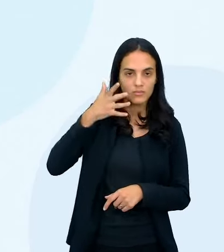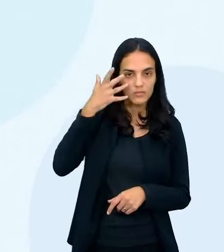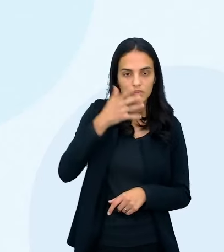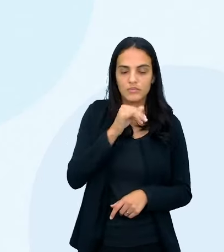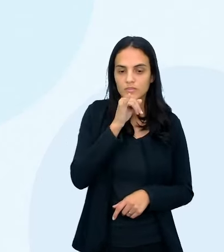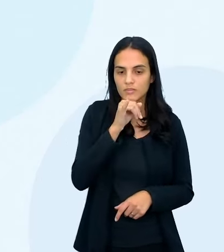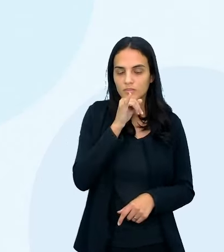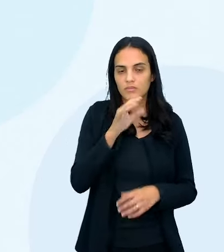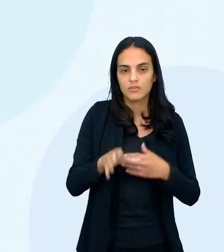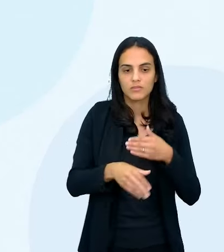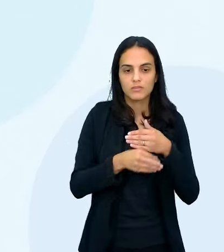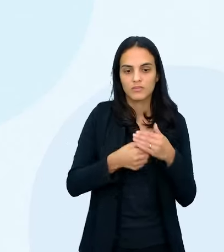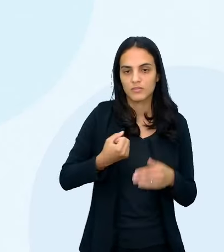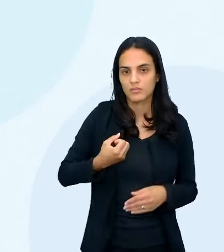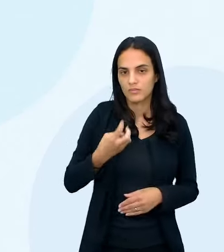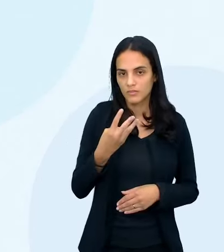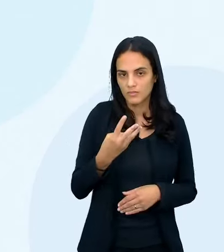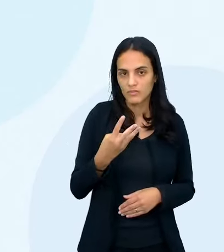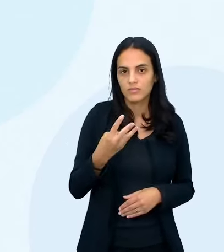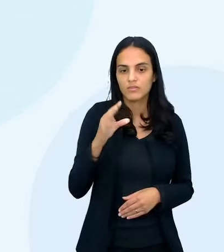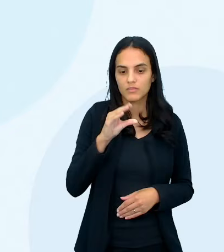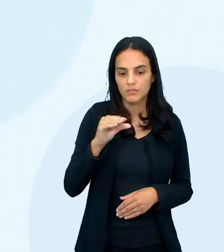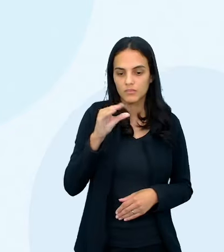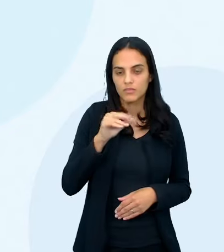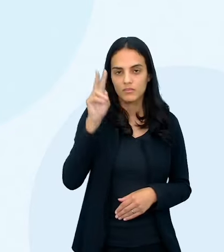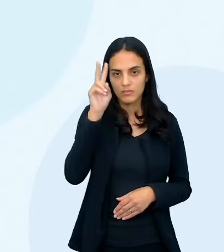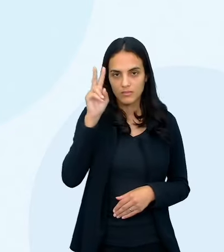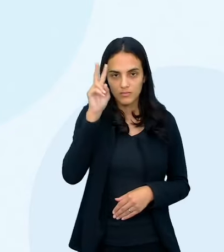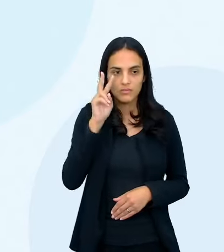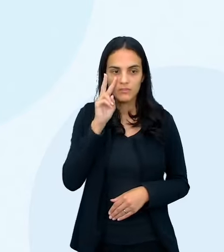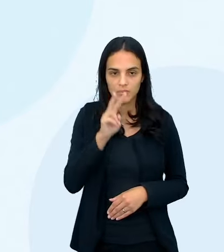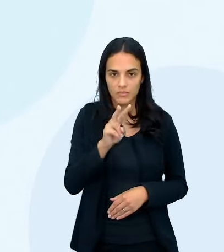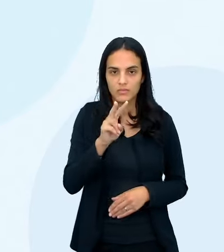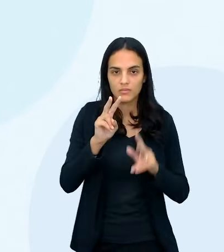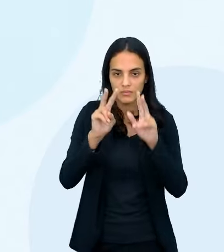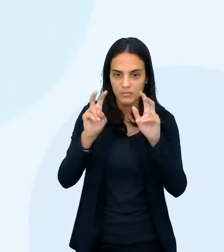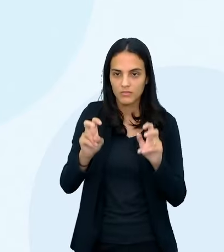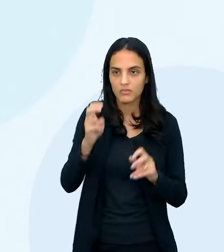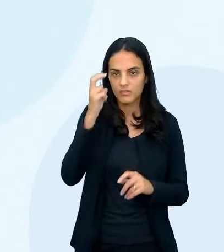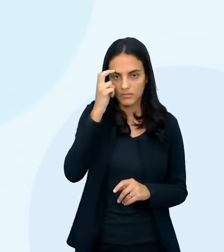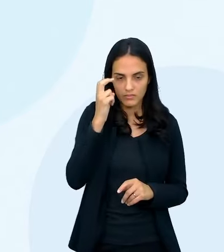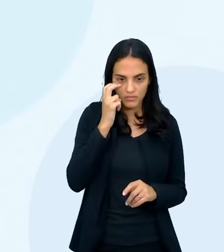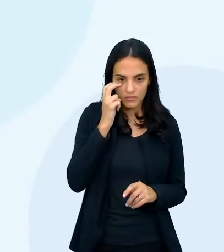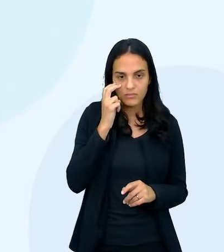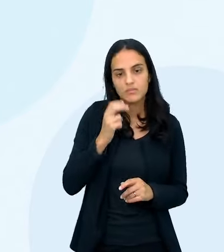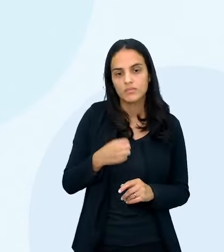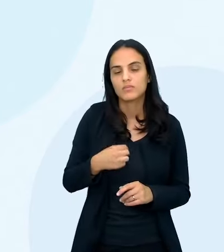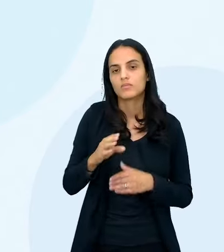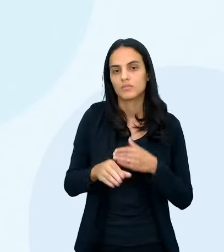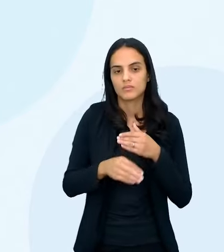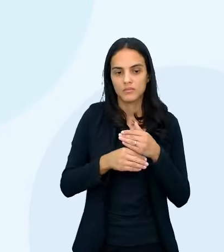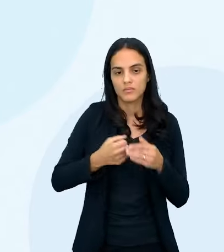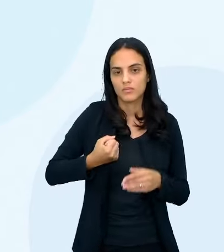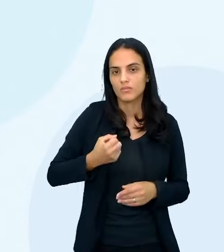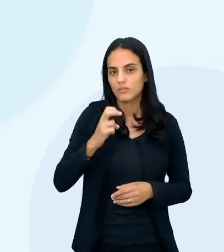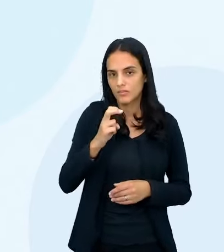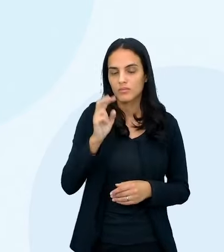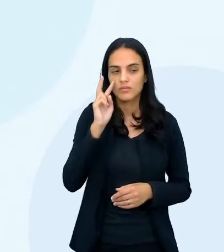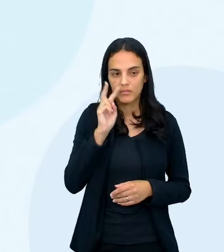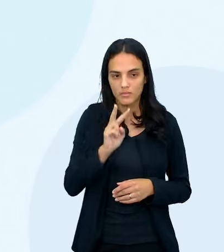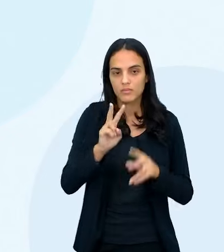o componente 3, narrativas históricas, está olhando o tema que é cultura por meio da memória, o componente 5, ele vai olhar